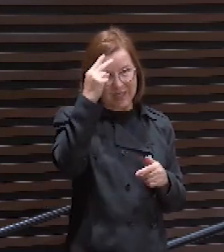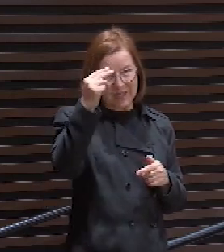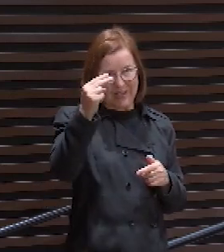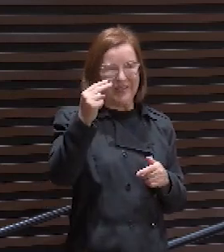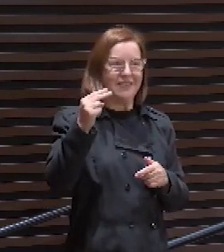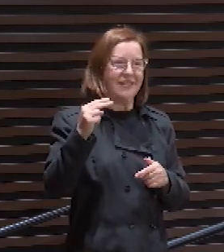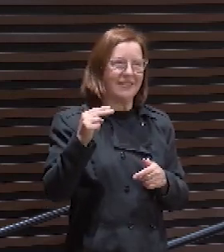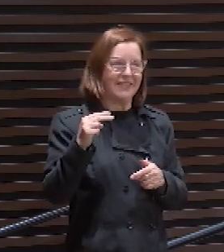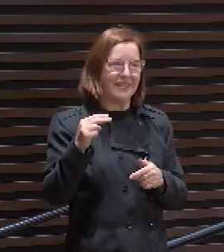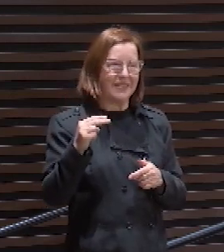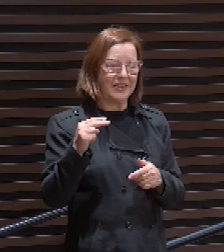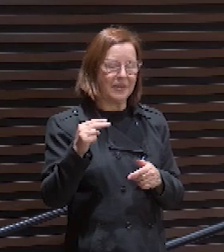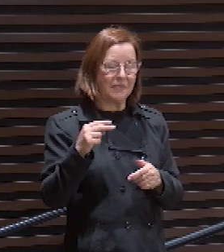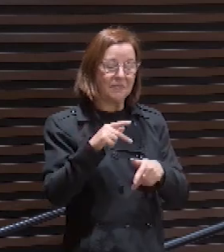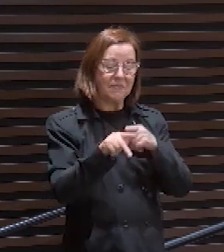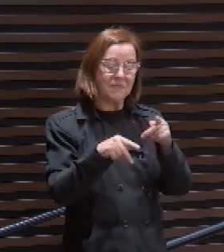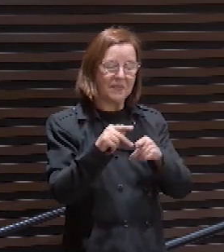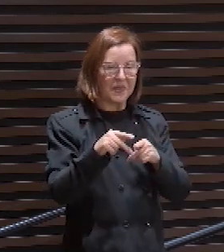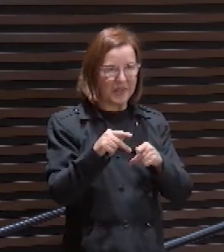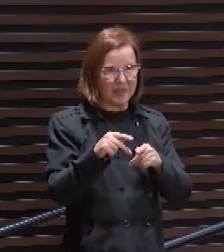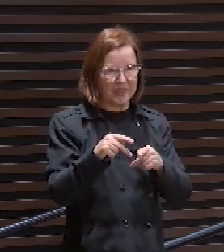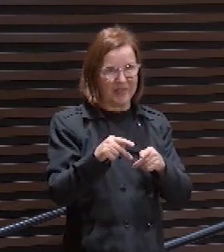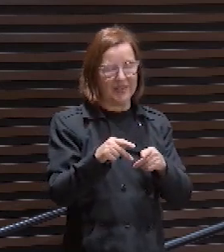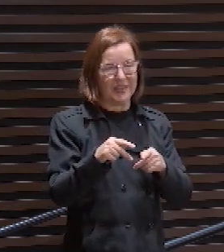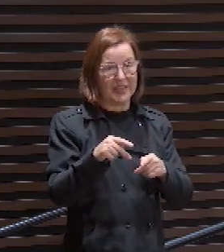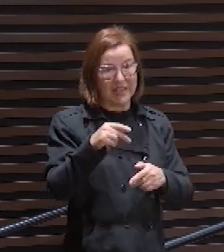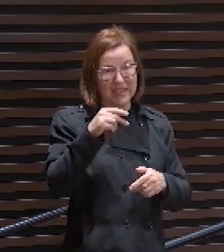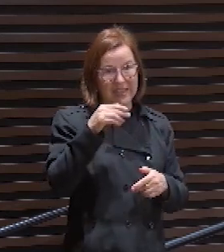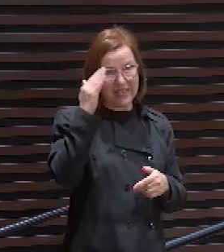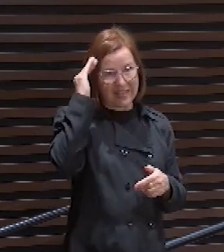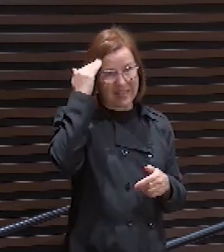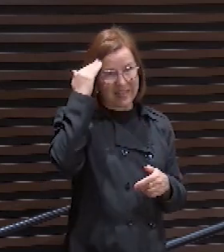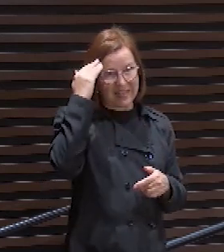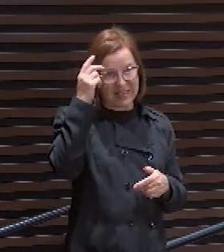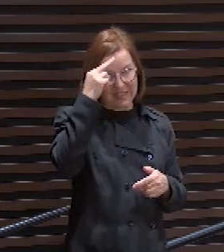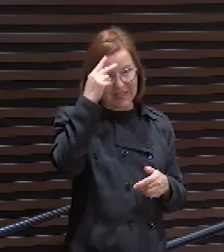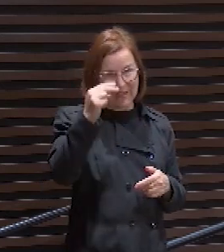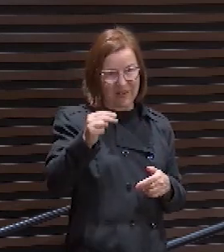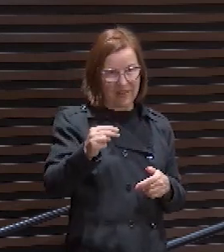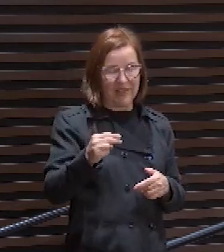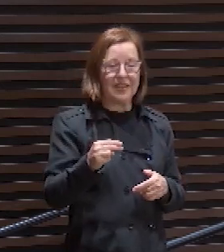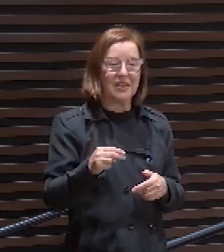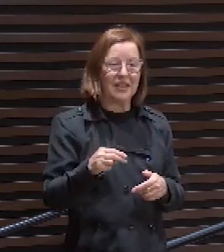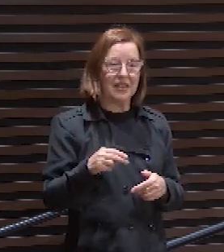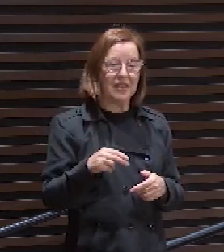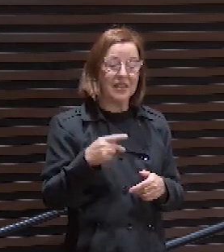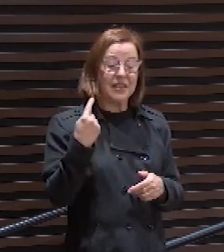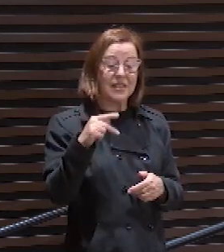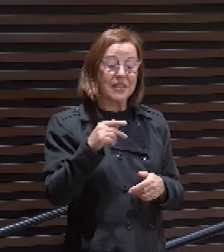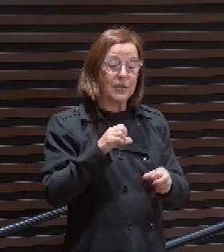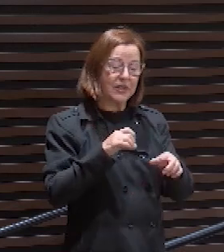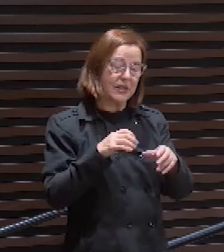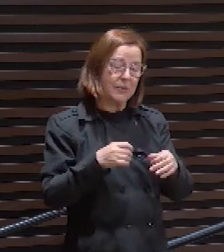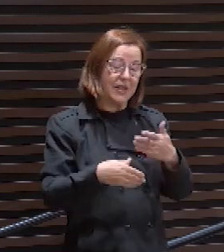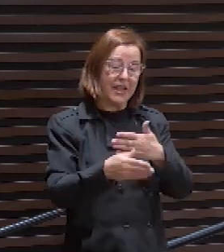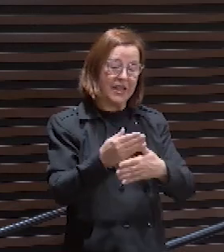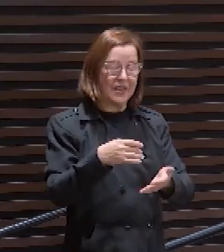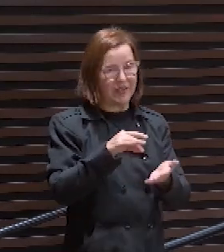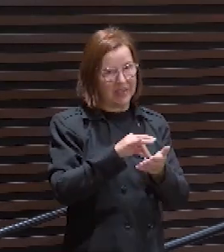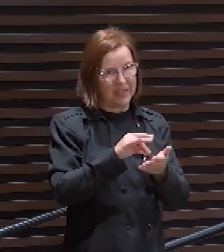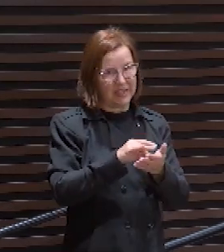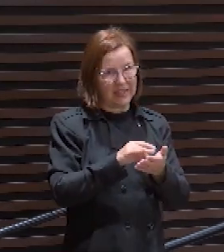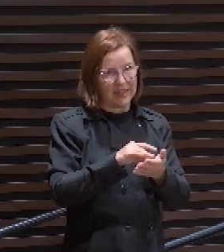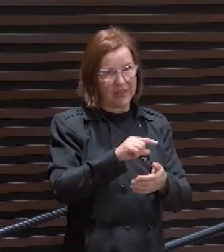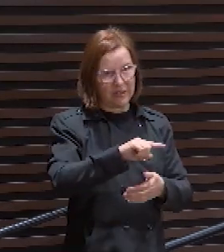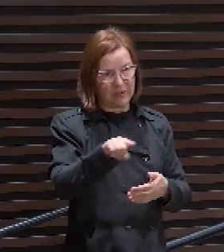contava para que as pessoas entendessem o que ele queria ensinar através da realidade deles. É por isso que Jesus muitas vezes fala